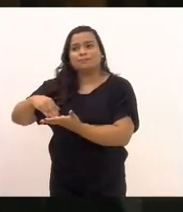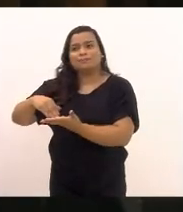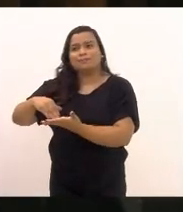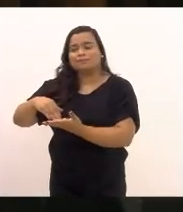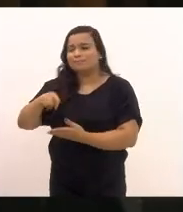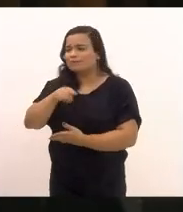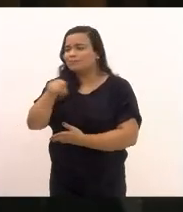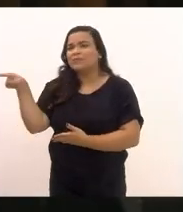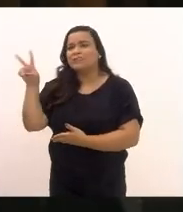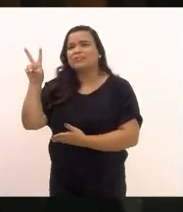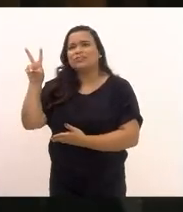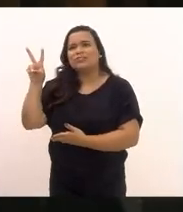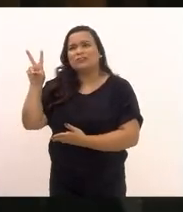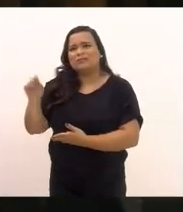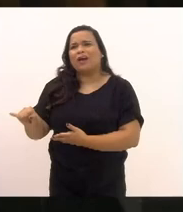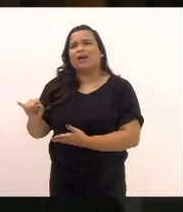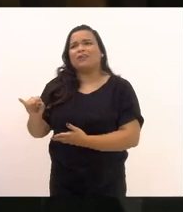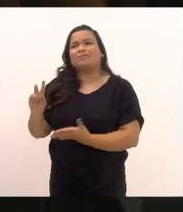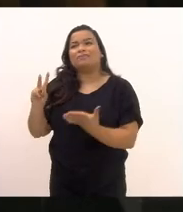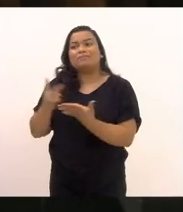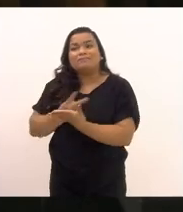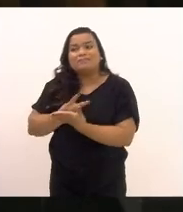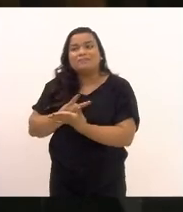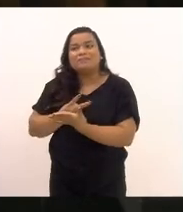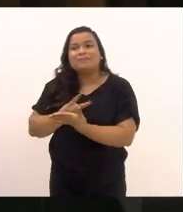sairão pessoas